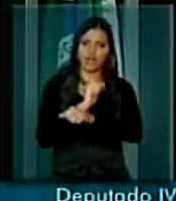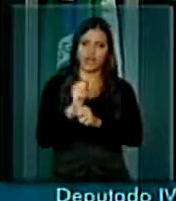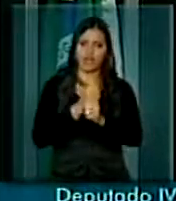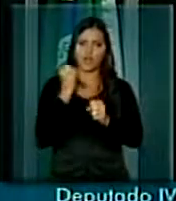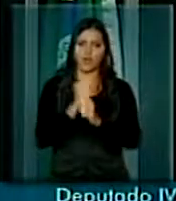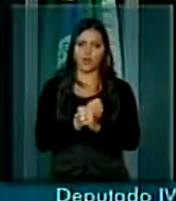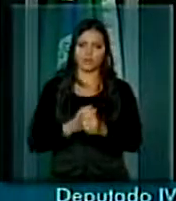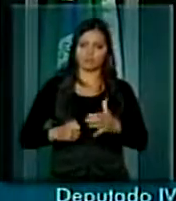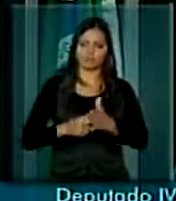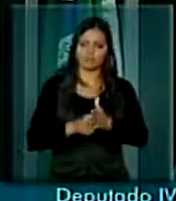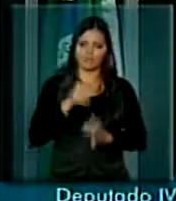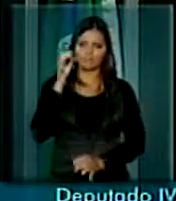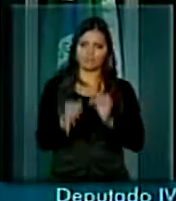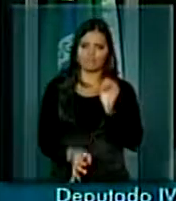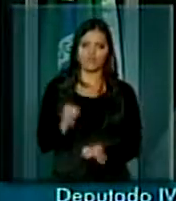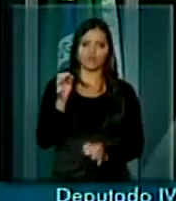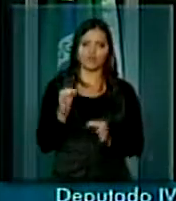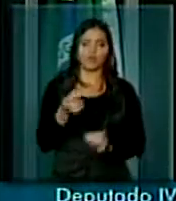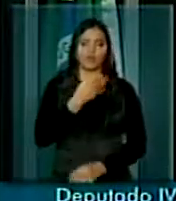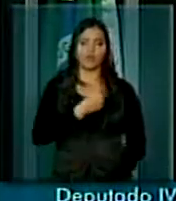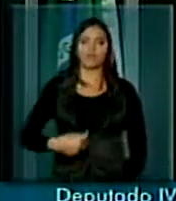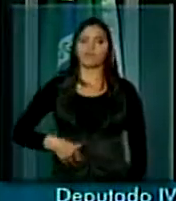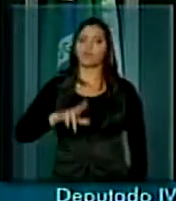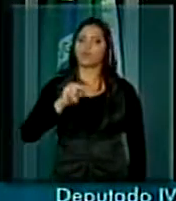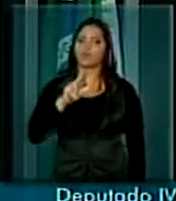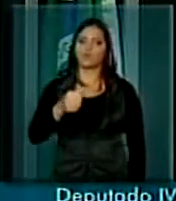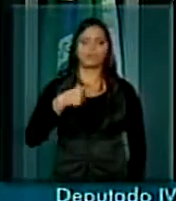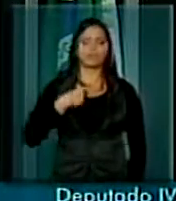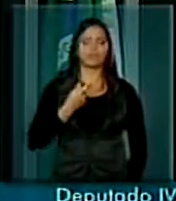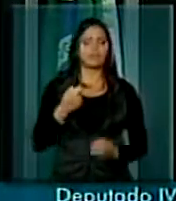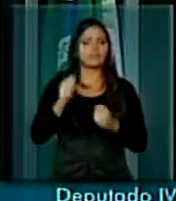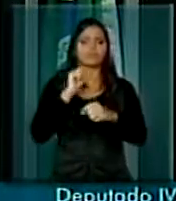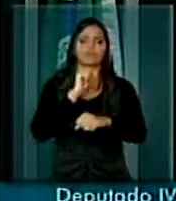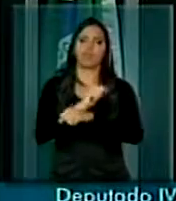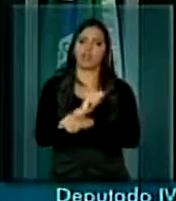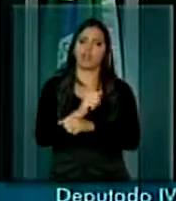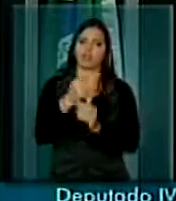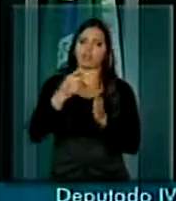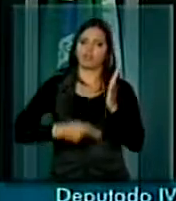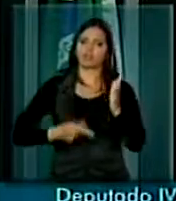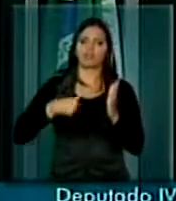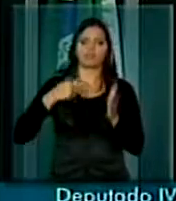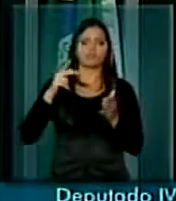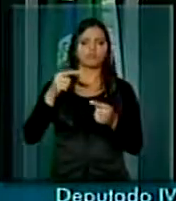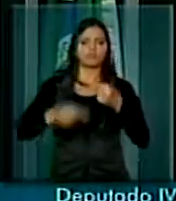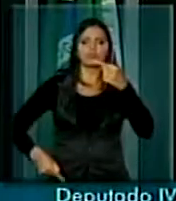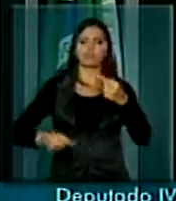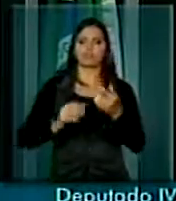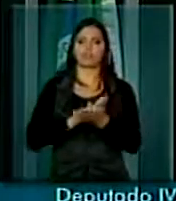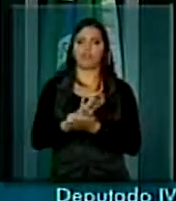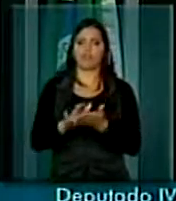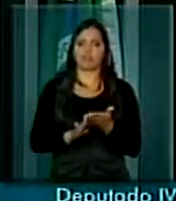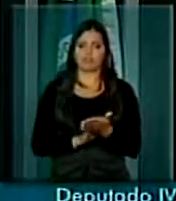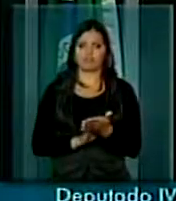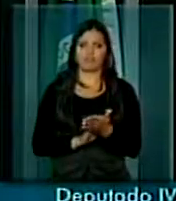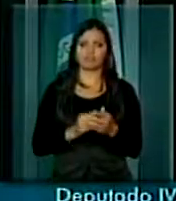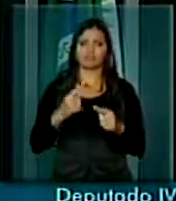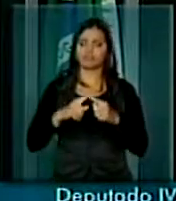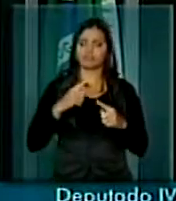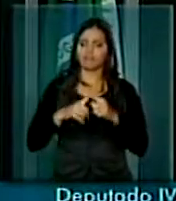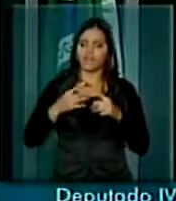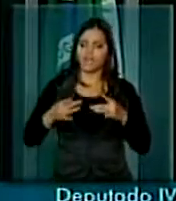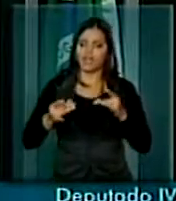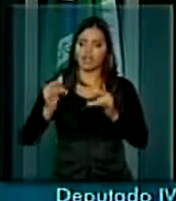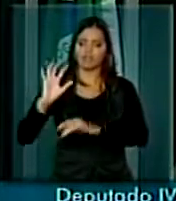jurídica pela frente, e o governo Lula não deveria insistir nesse projeto, que é, sem dúvida, deletério